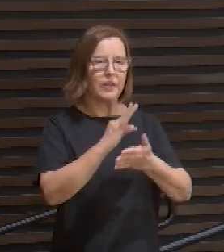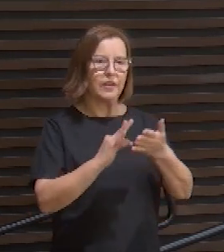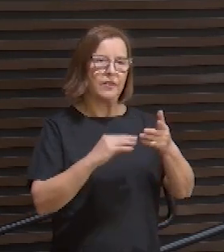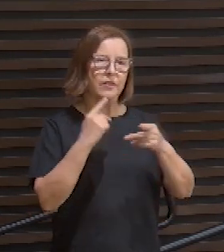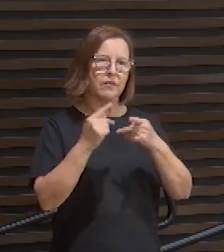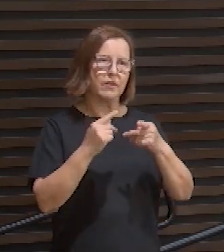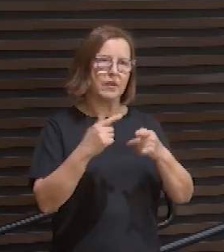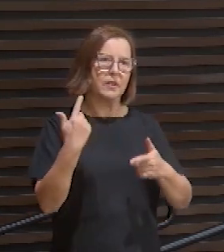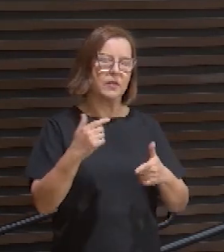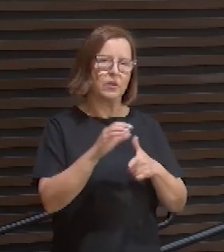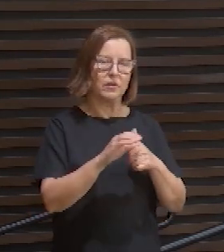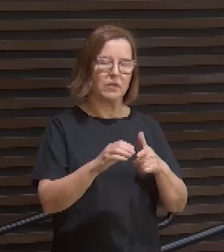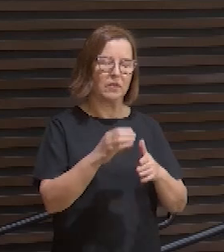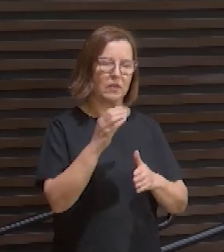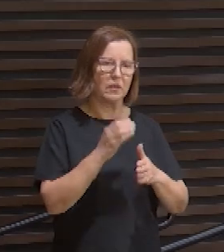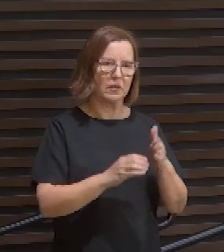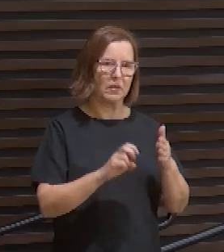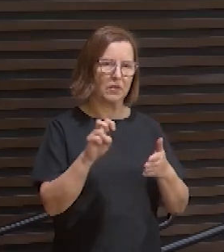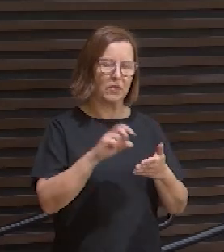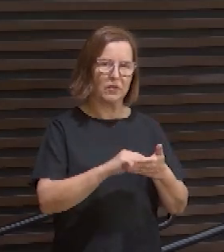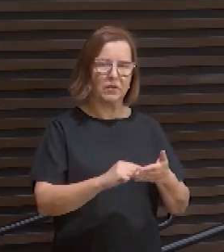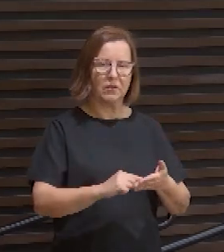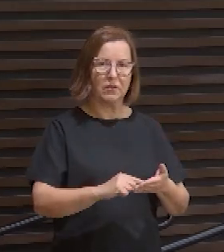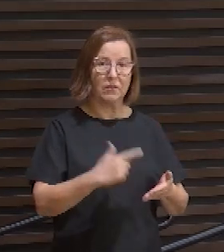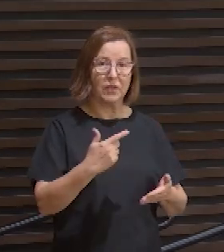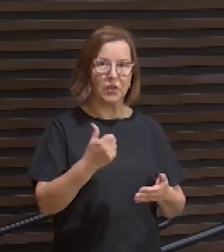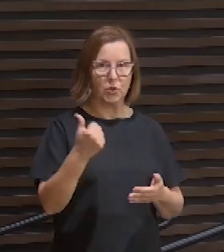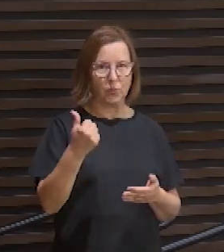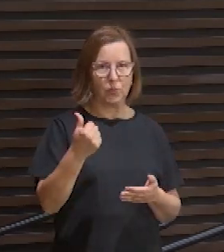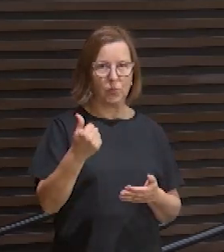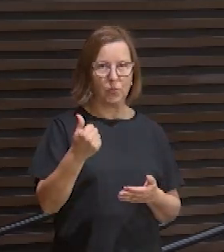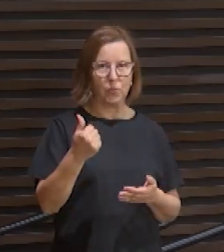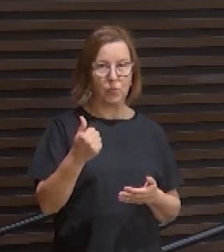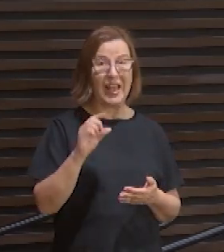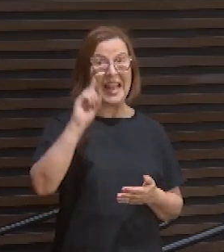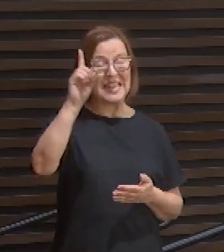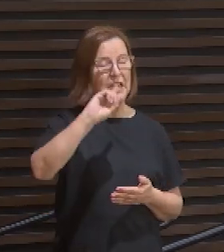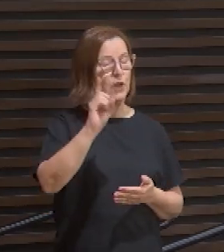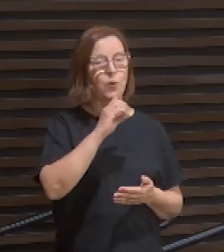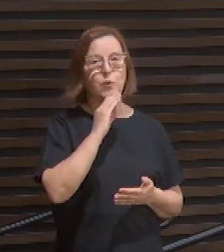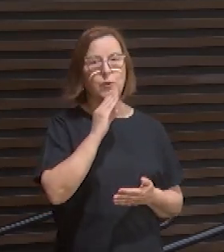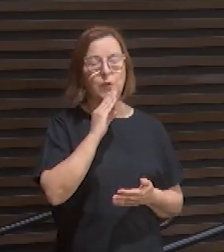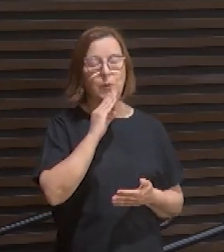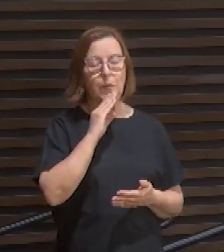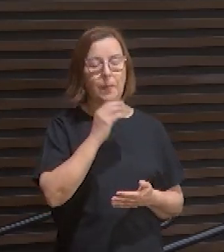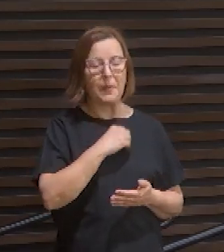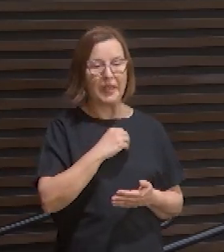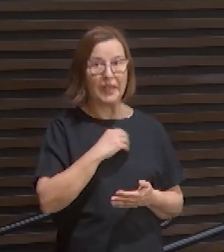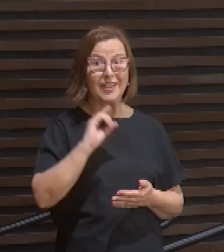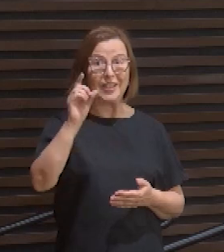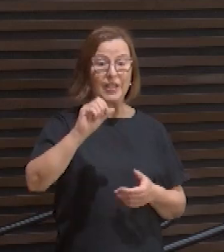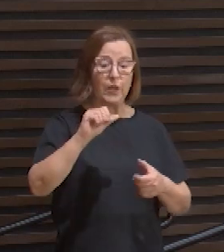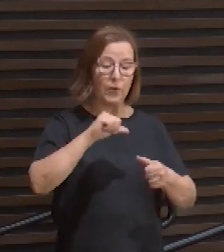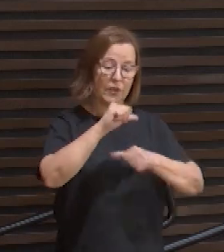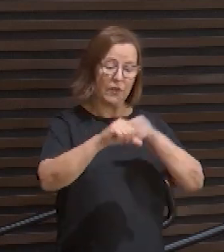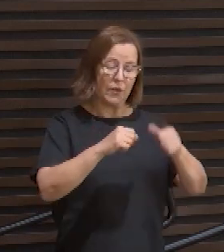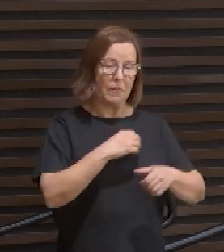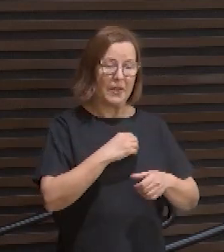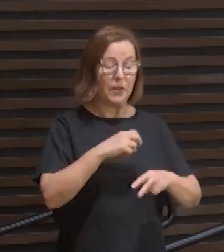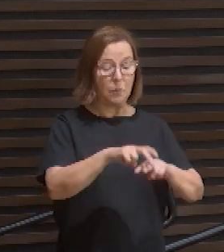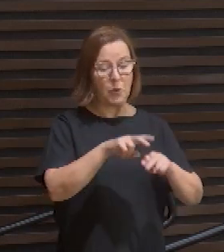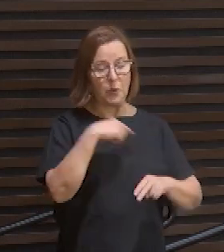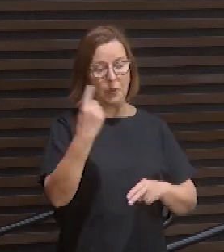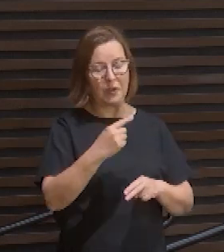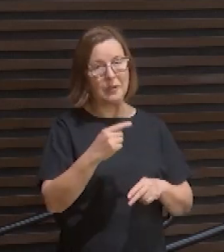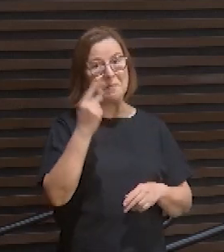2 Coríntios 5, 21, diz assim: aquele que não conheceu o pecado, Deus o fez pecado por nós, para que